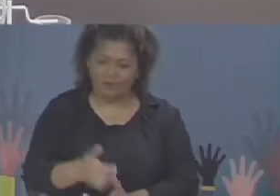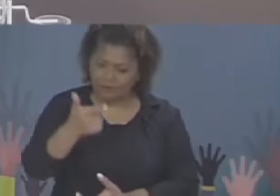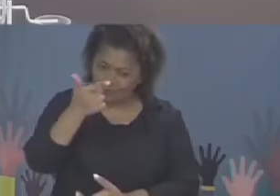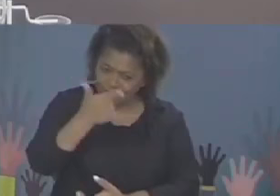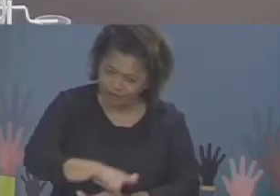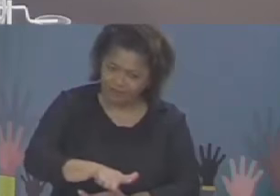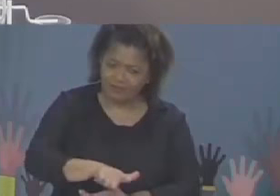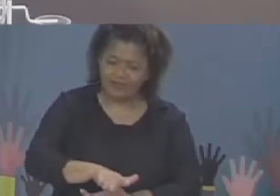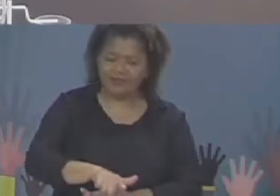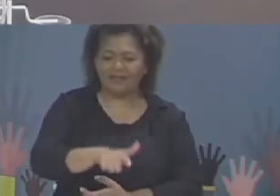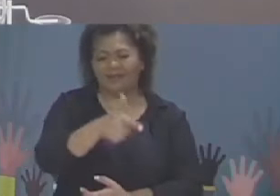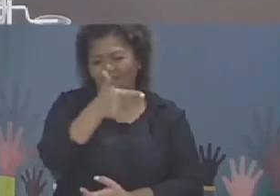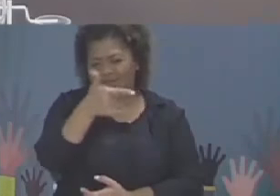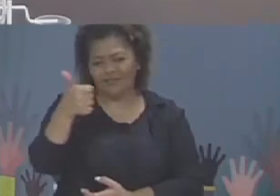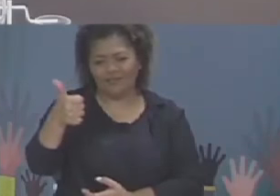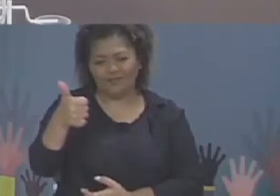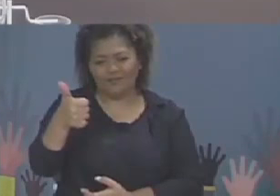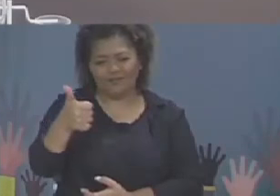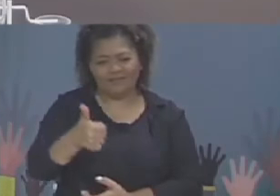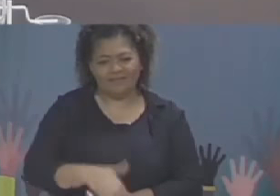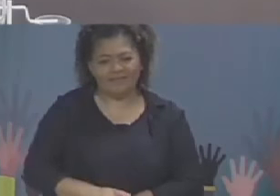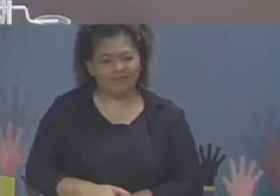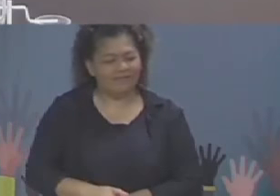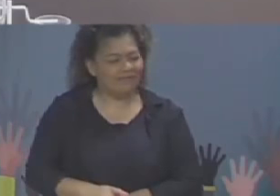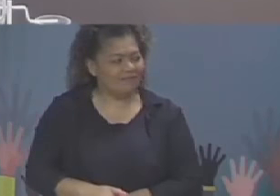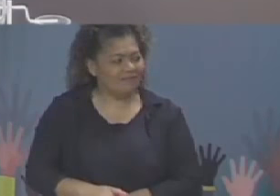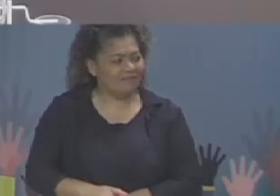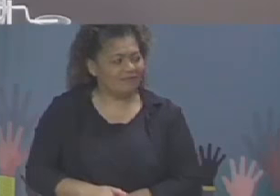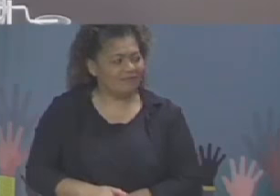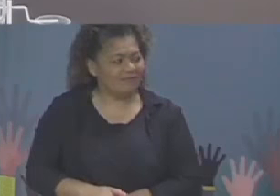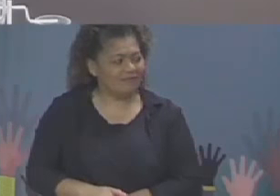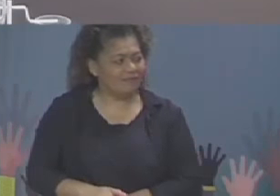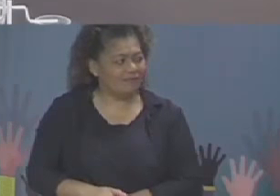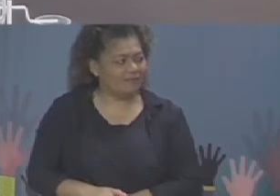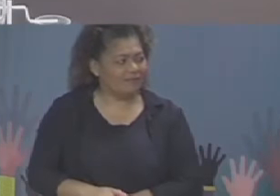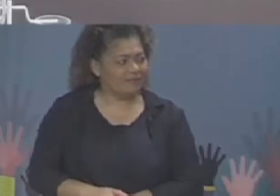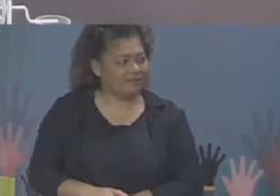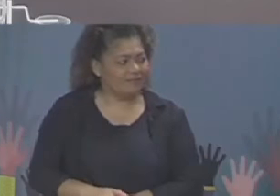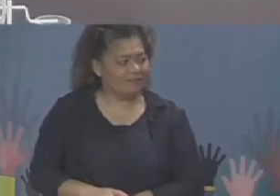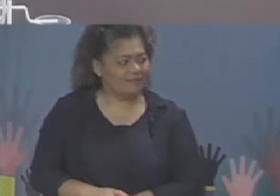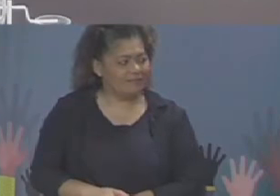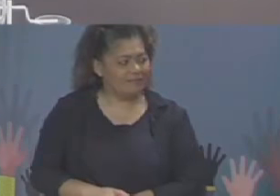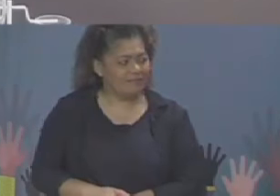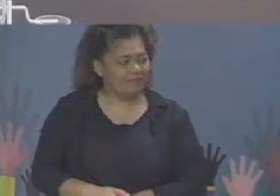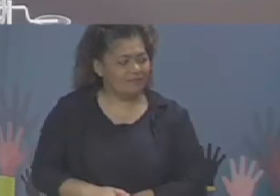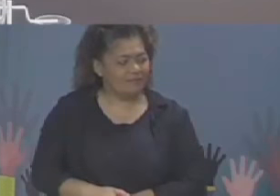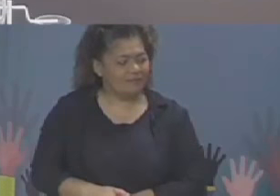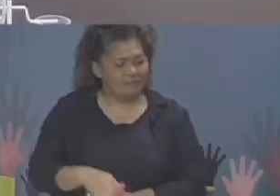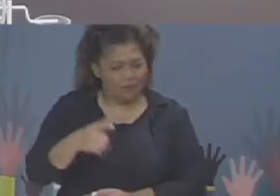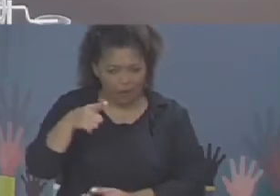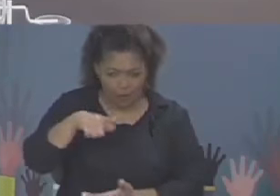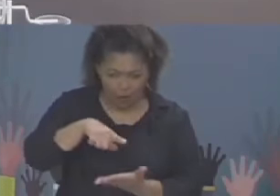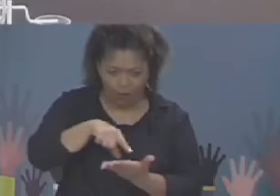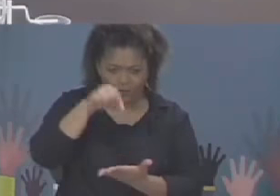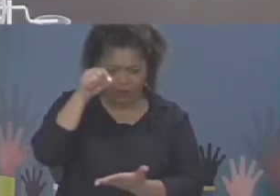Novamente, o número 21. Tira ela. Não, você faz uma amostra sem reposição. Você retira a bolinha.